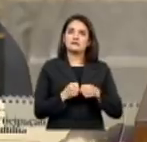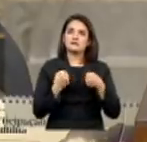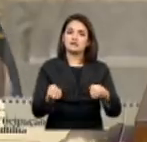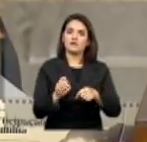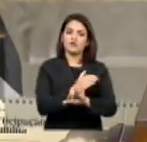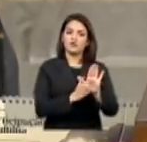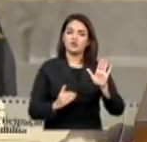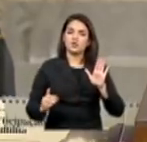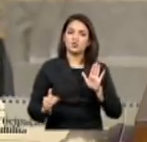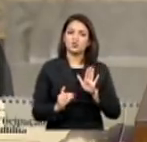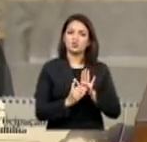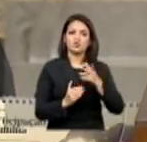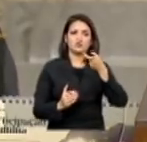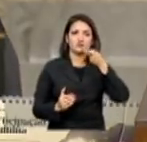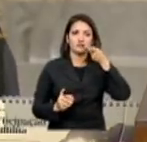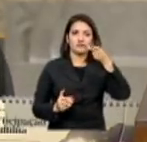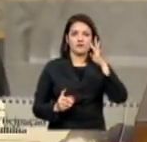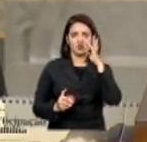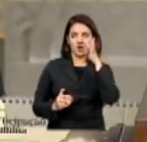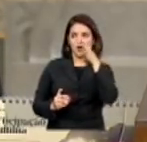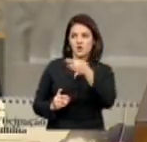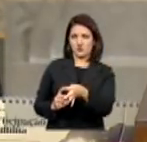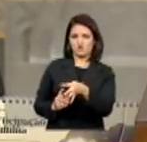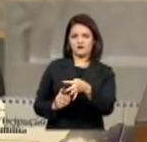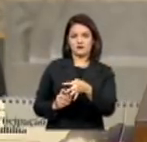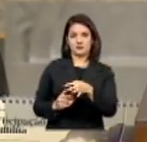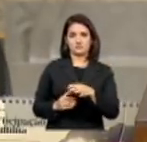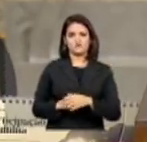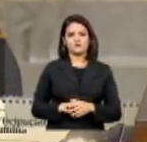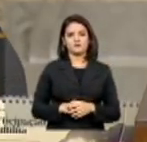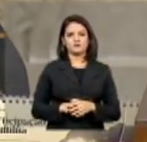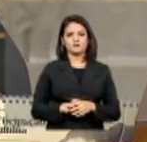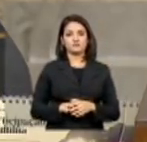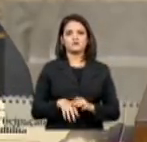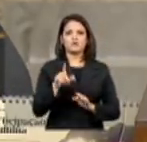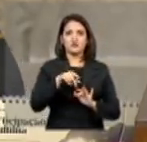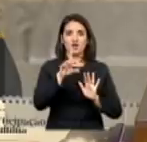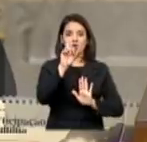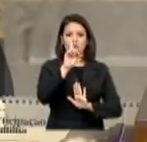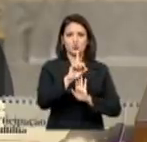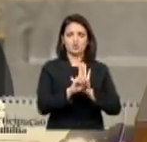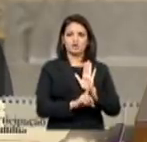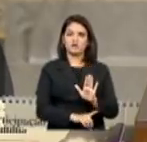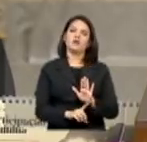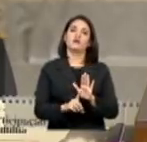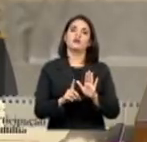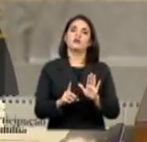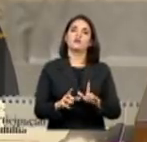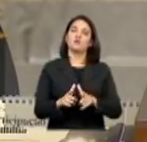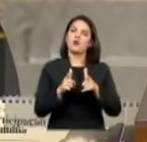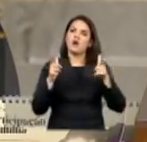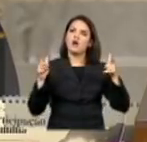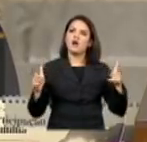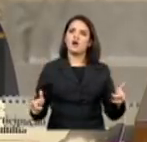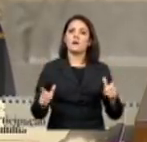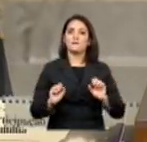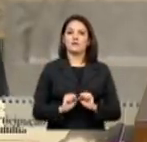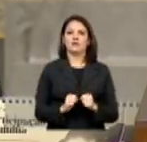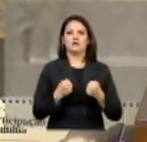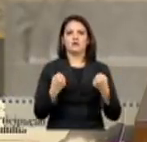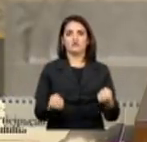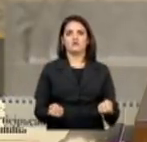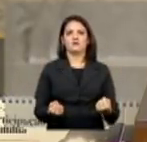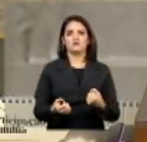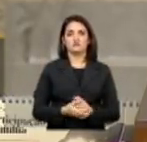criminosos que lhe foram imputados trata se do direito à ampla defesa em sua vertente poder de